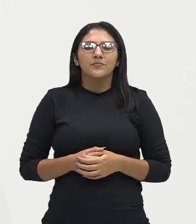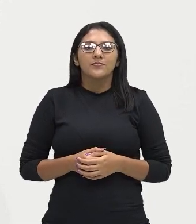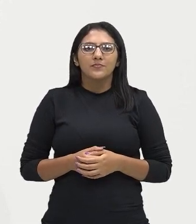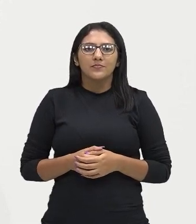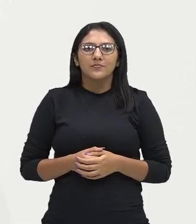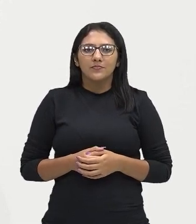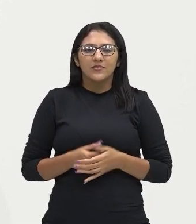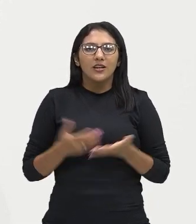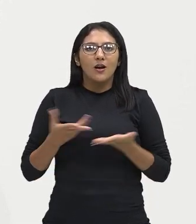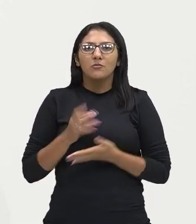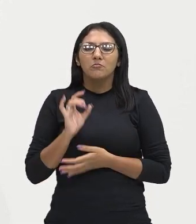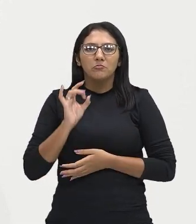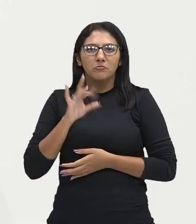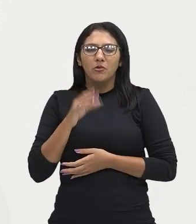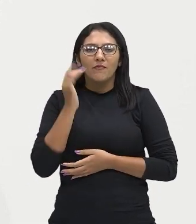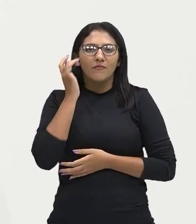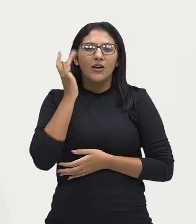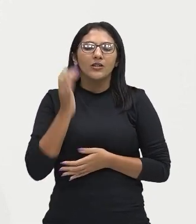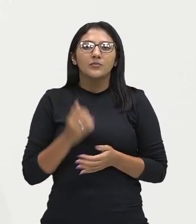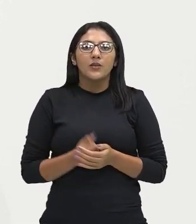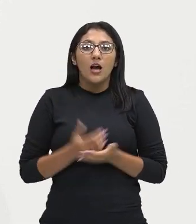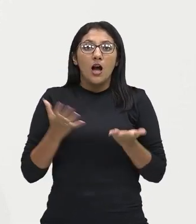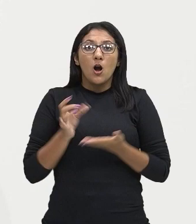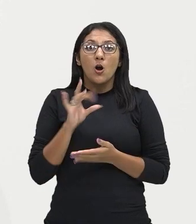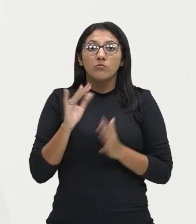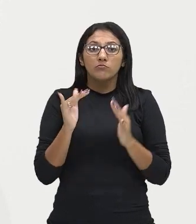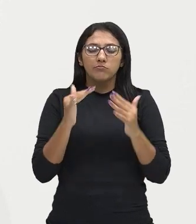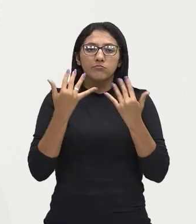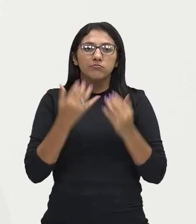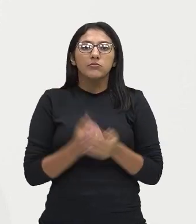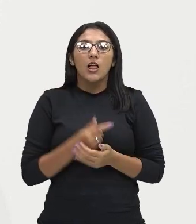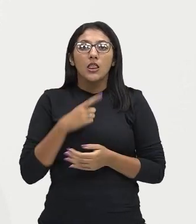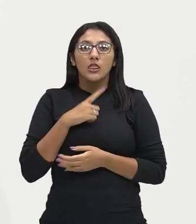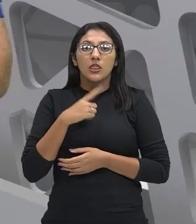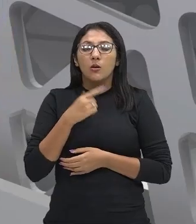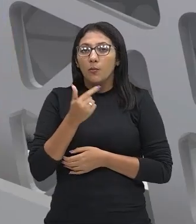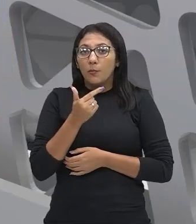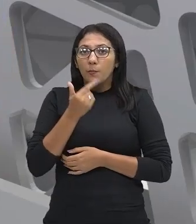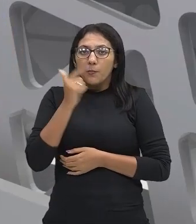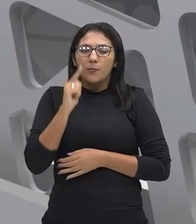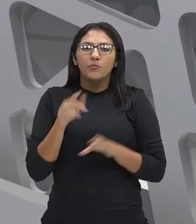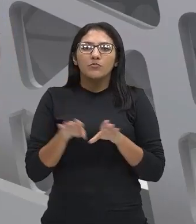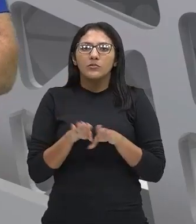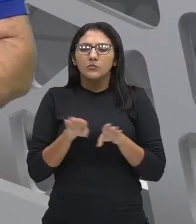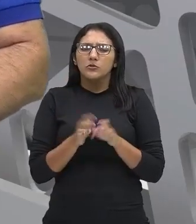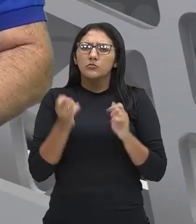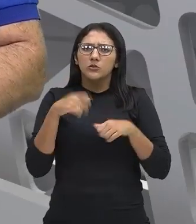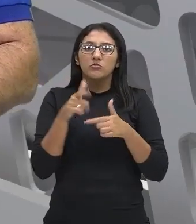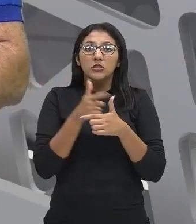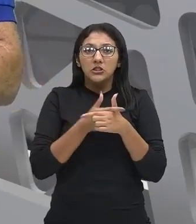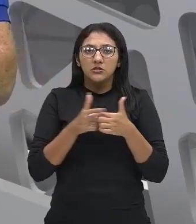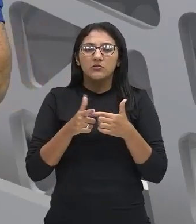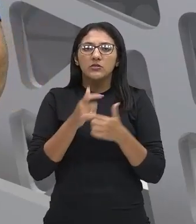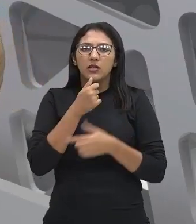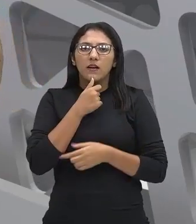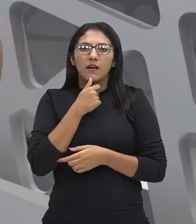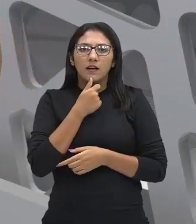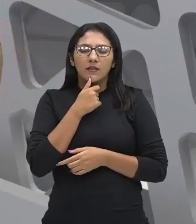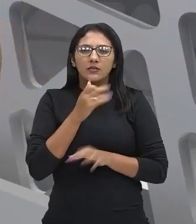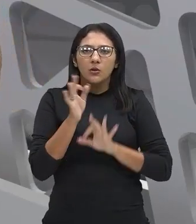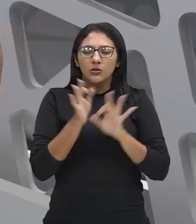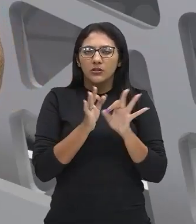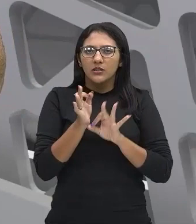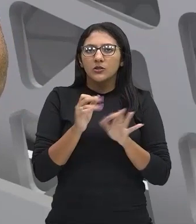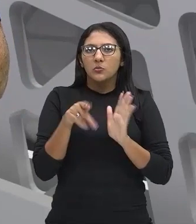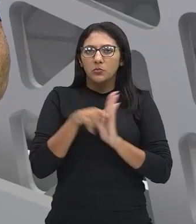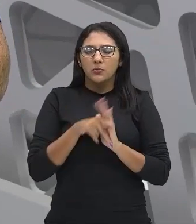Aí, é isso, pessoal. Agora é o seguinte, vem aqui comigo porque tem outro tipo de divisão aqui para a gente ver ainda sobre números